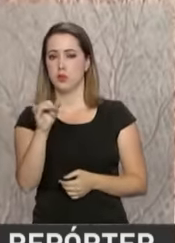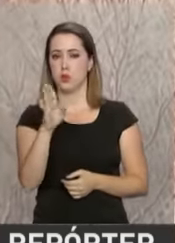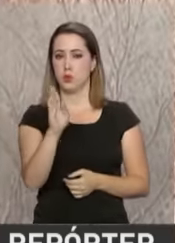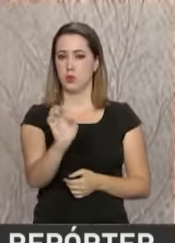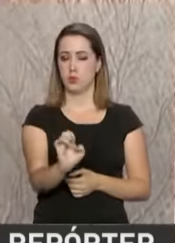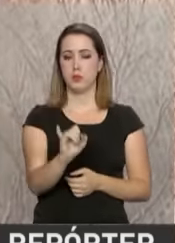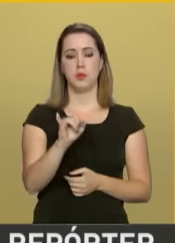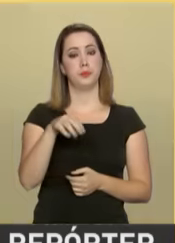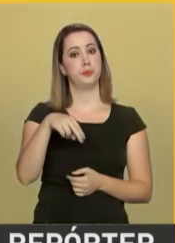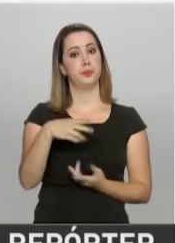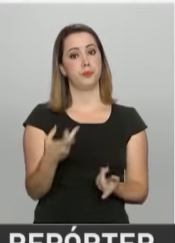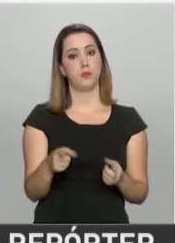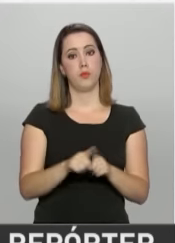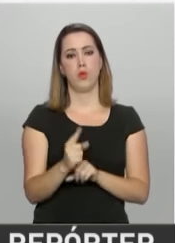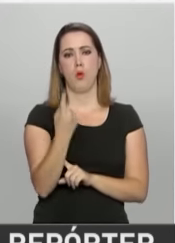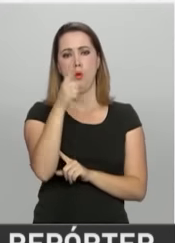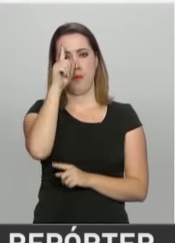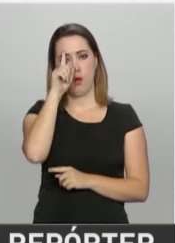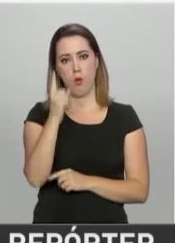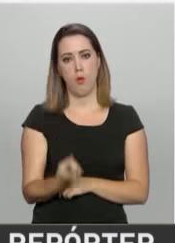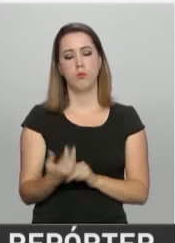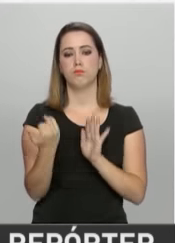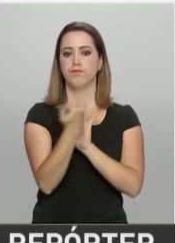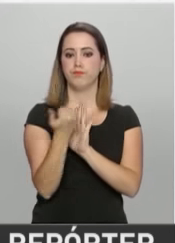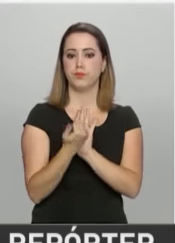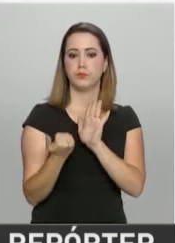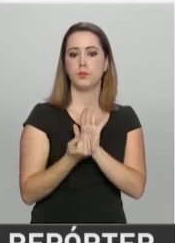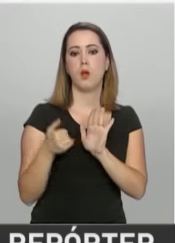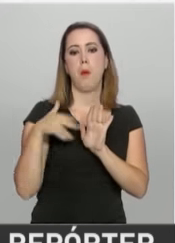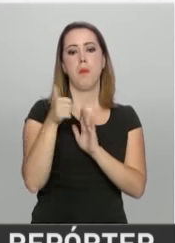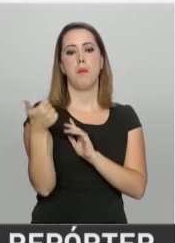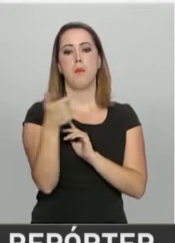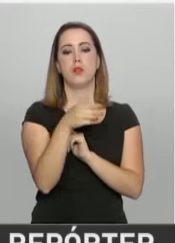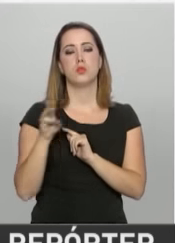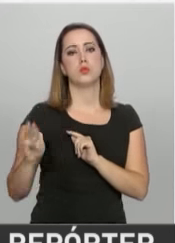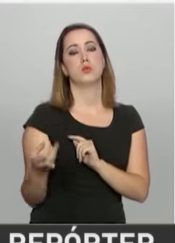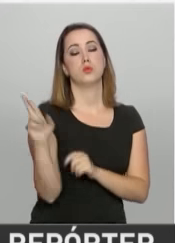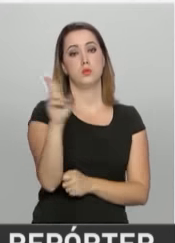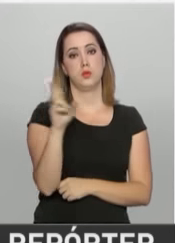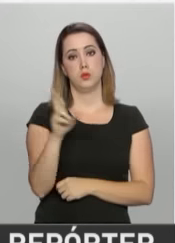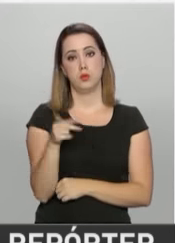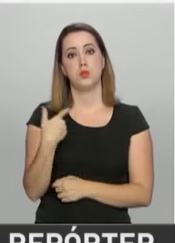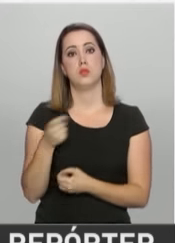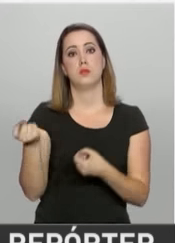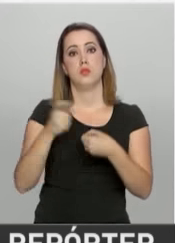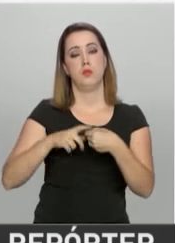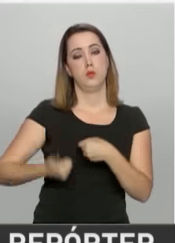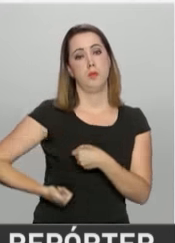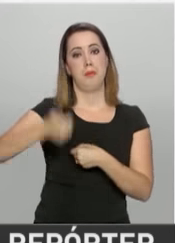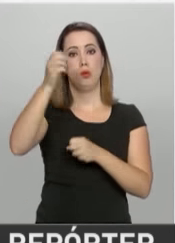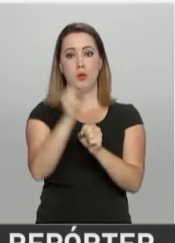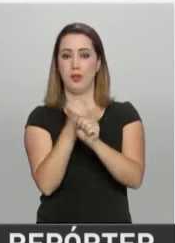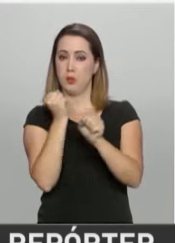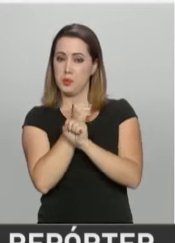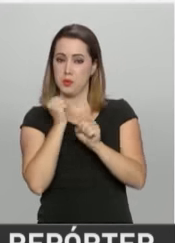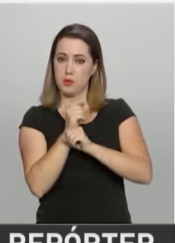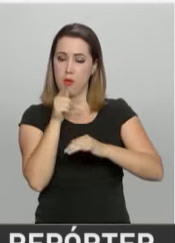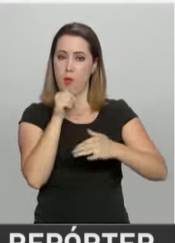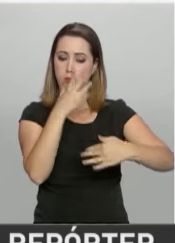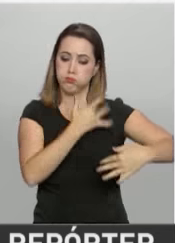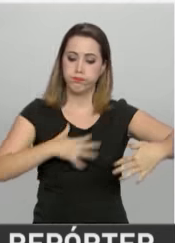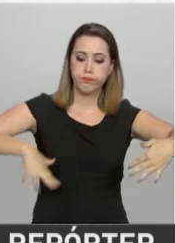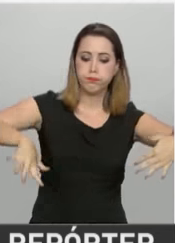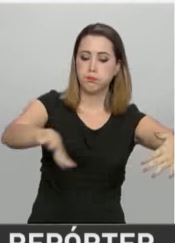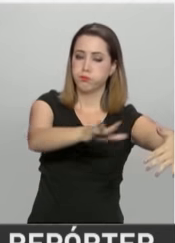de jucazinho uma ordem de serviço liberou mais de R 12 milhões de reais para a recuperação da barragem essa primeira fase da obra deve